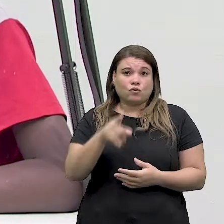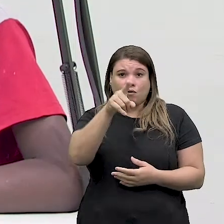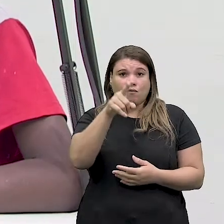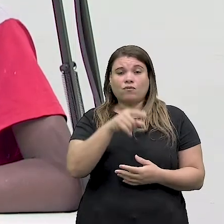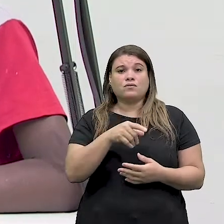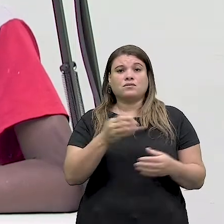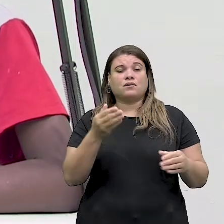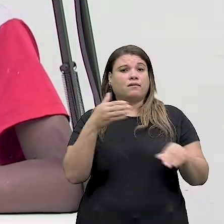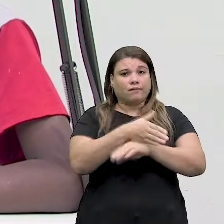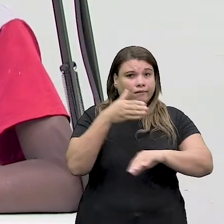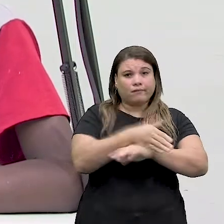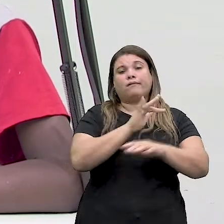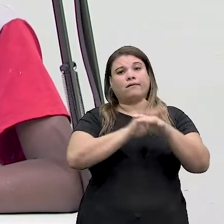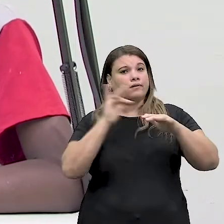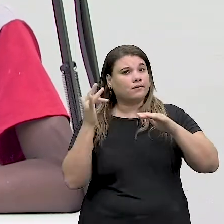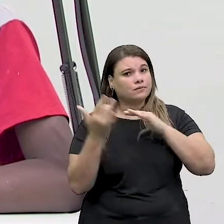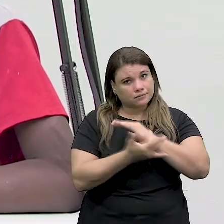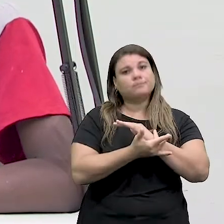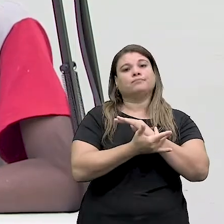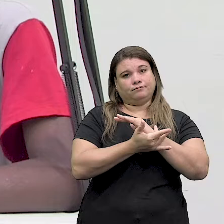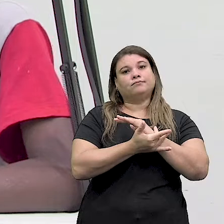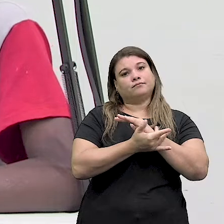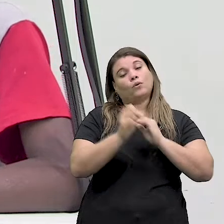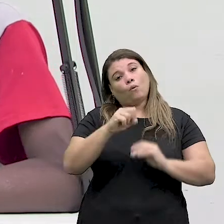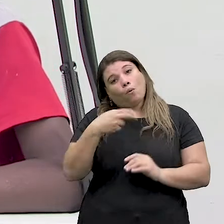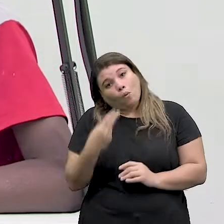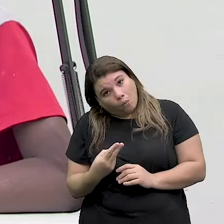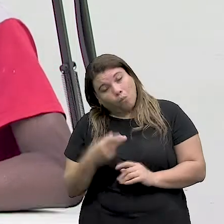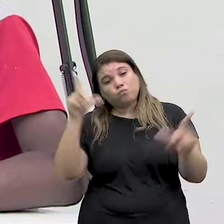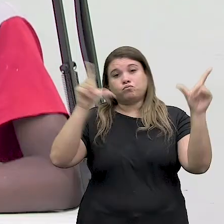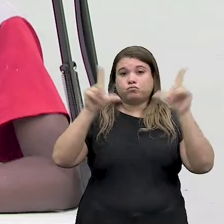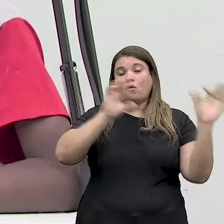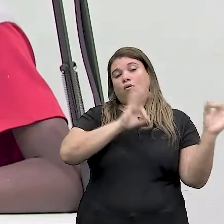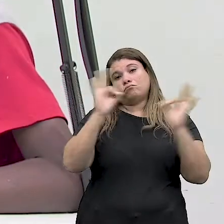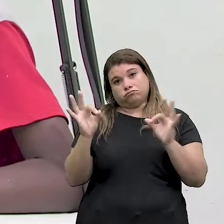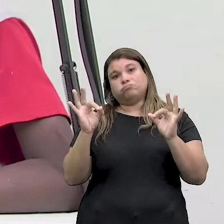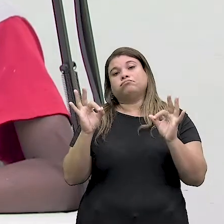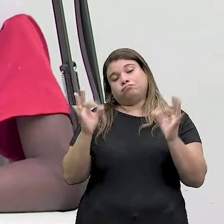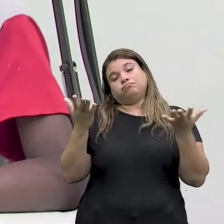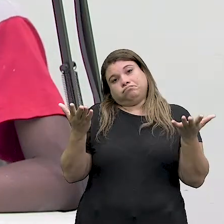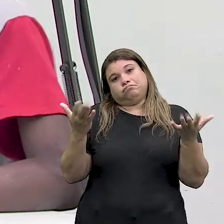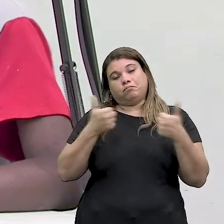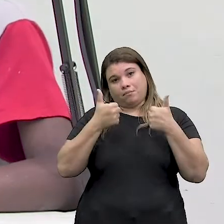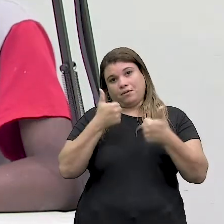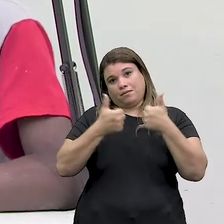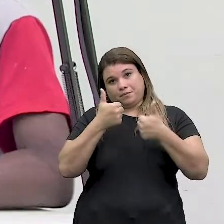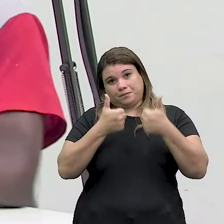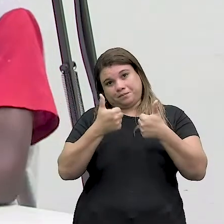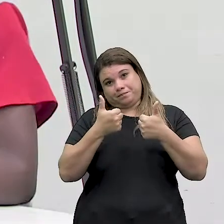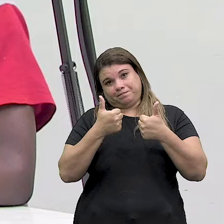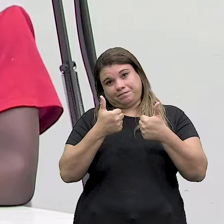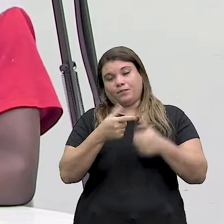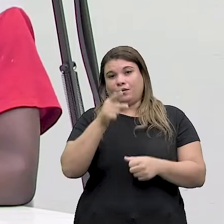está sintonizado no nosso canal 13.2, sintonize a sua TV. Não fique de fora das